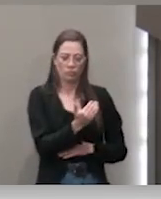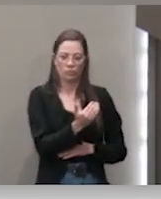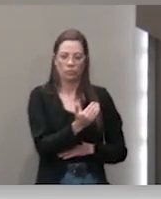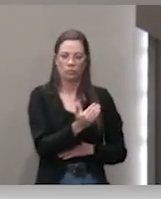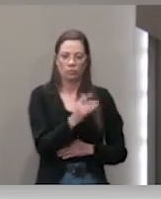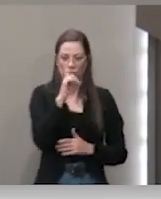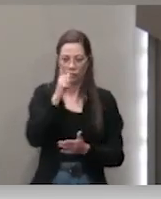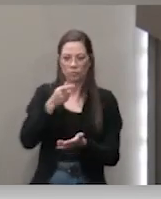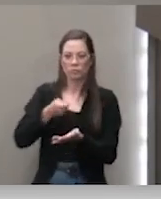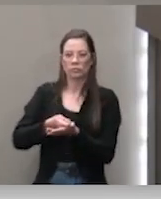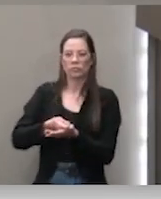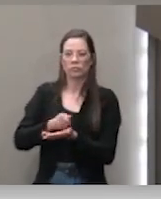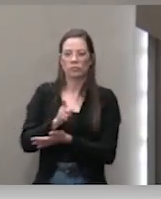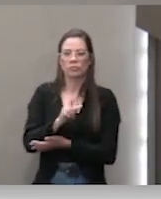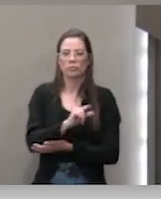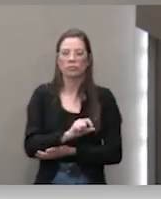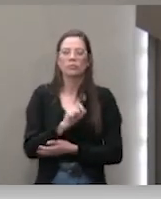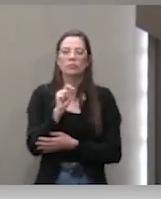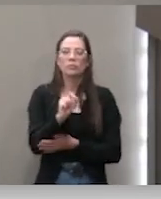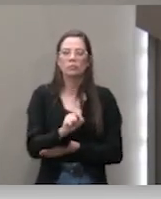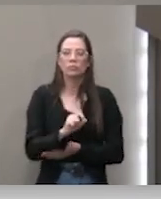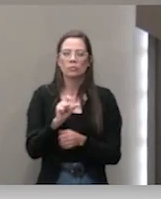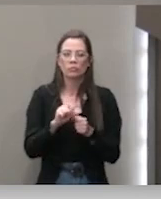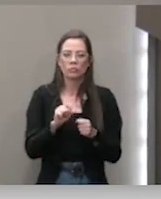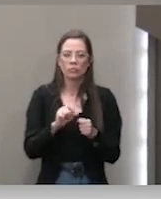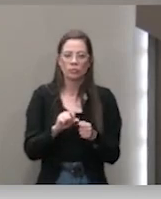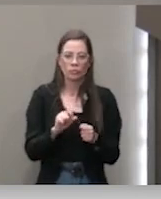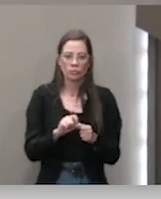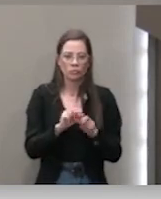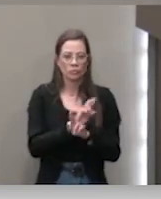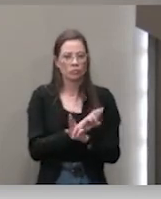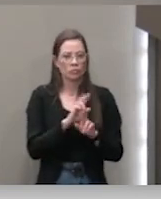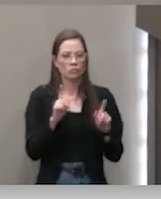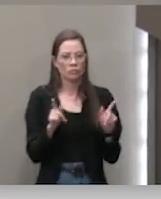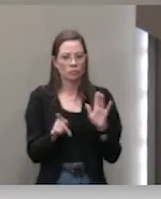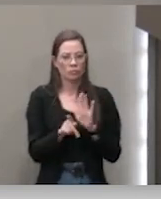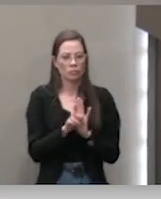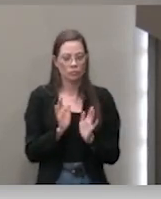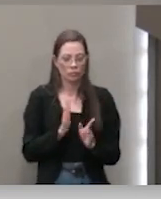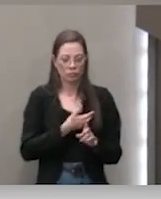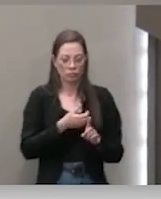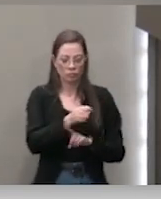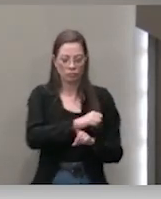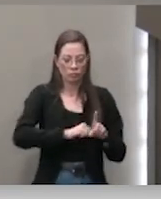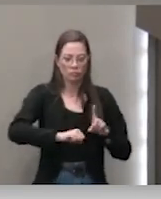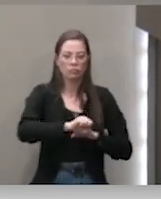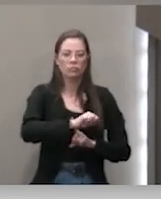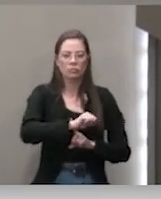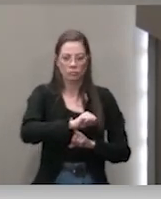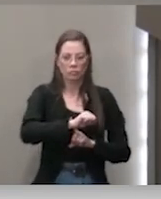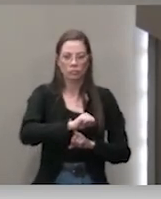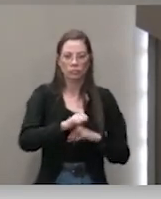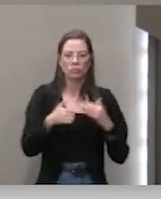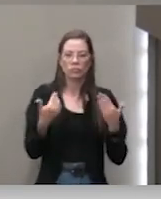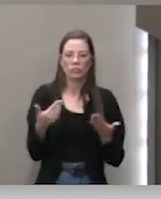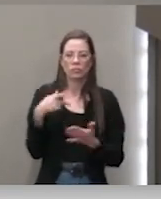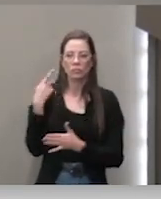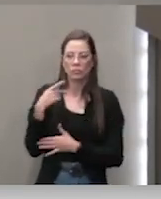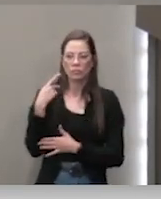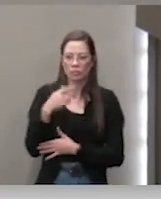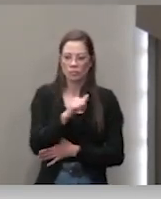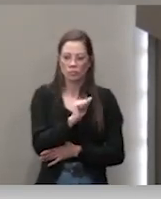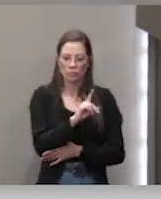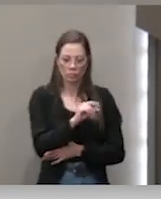doutrina, né? E é isso que faz com que tenha o diferencial para a nossa sociedade. Então, assim, vereadora Ada Cristina Munarento,